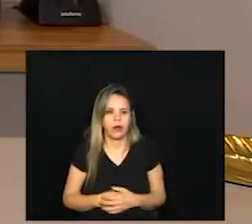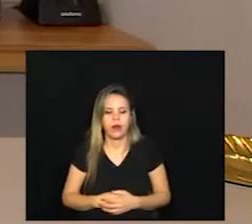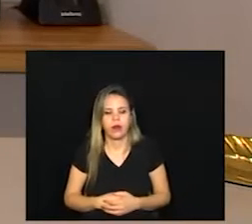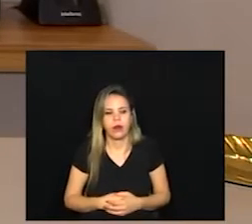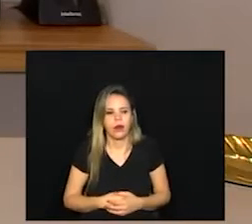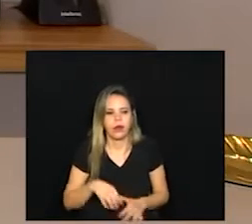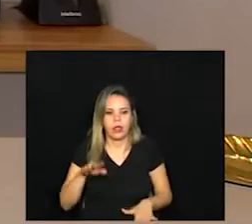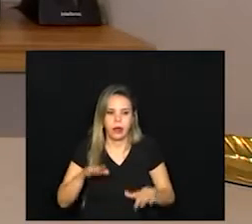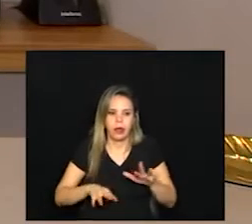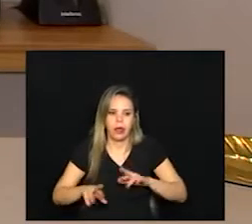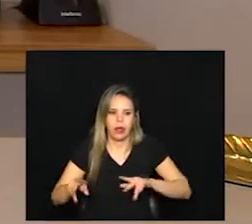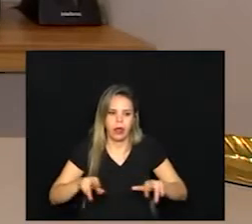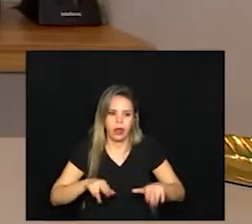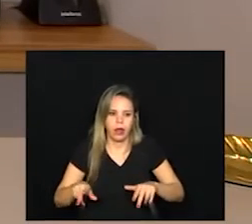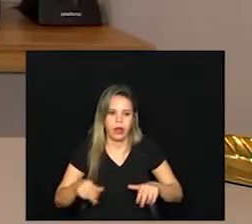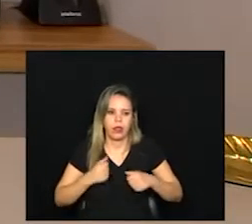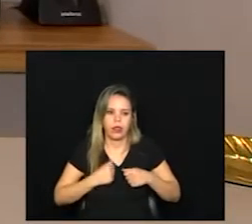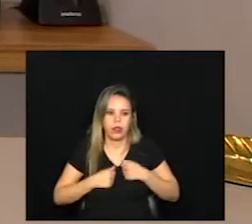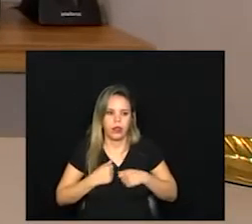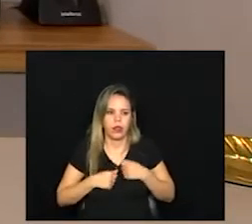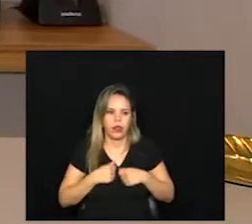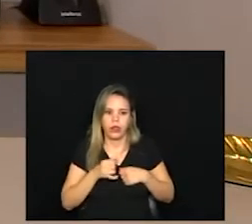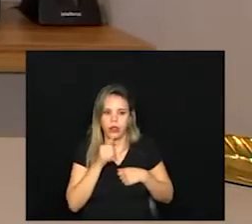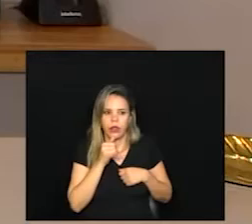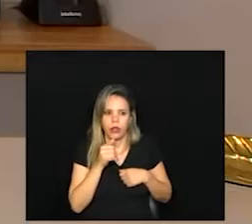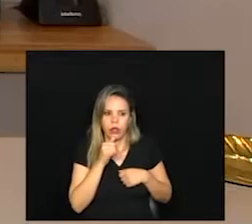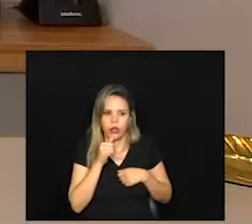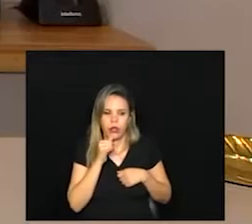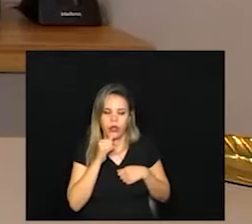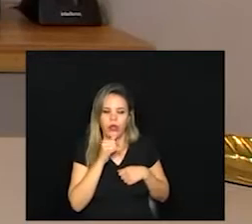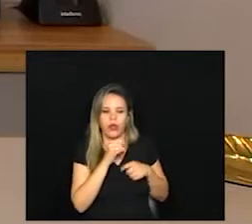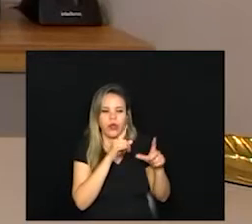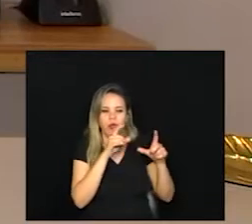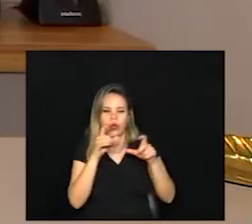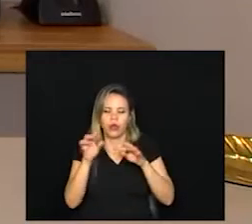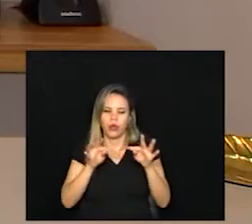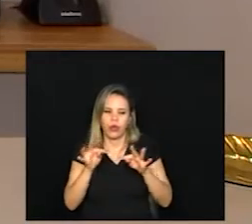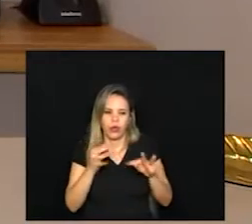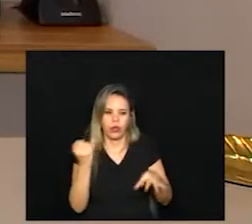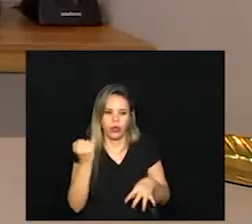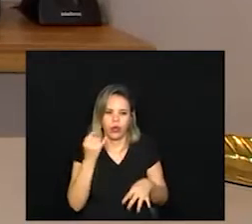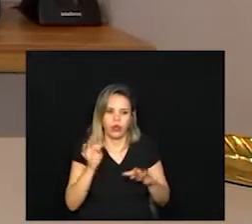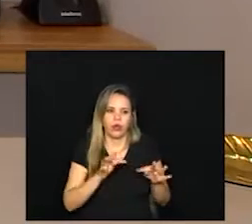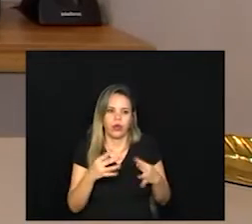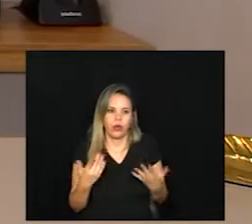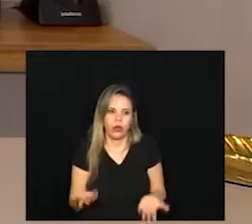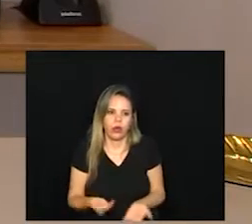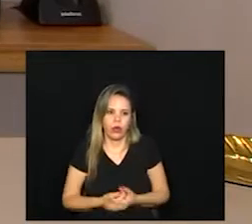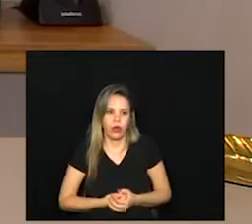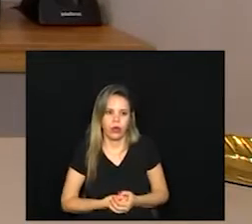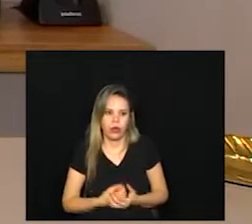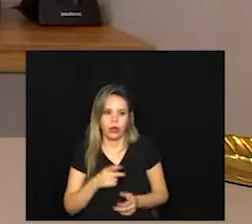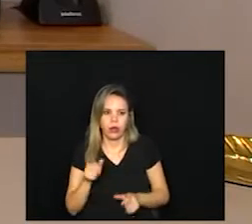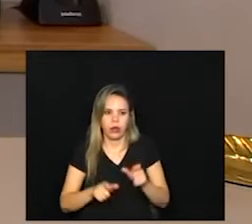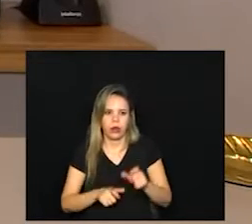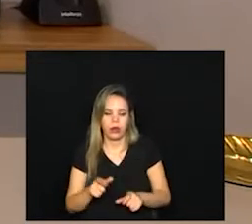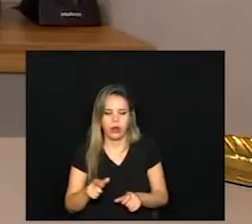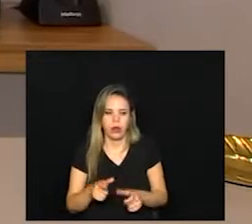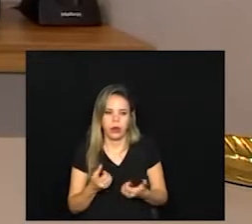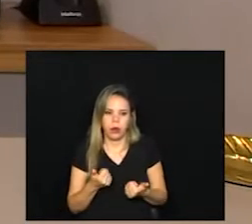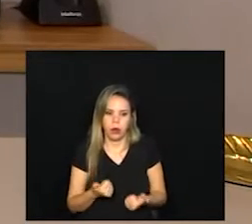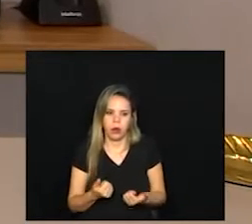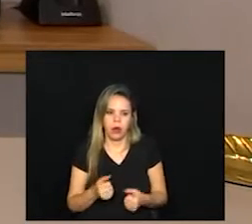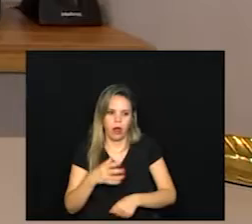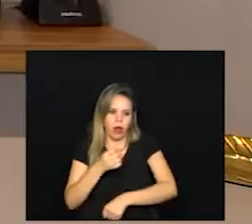é muito variado, né? Tem esses banhos de luz, que são chamados de fototerapia, que são uma opção importante de tratamento. Algumas pessoas respondem muito bem